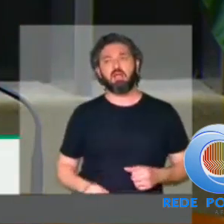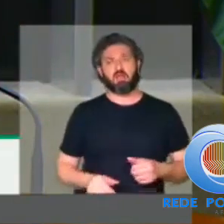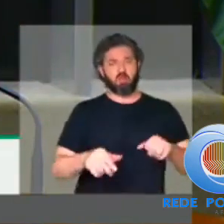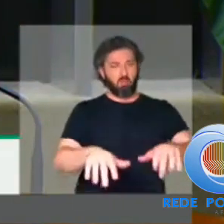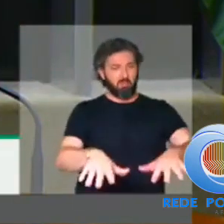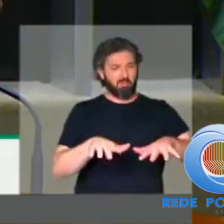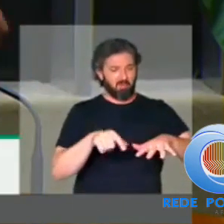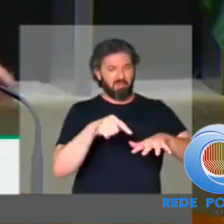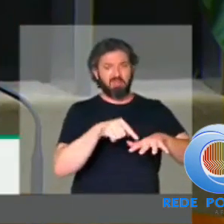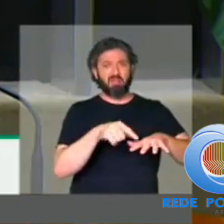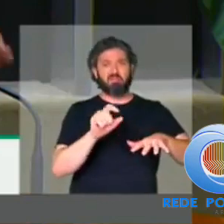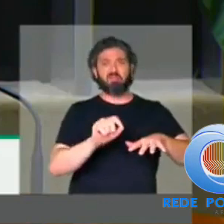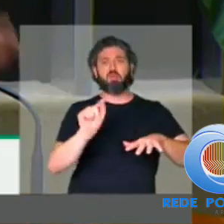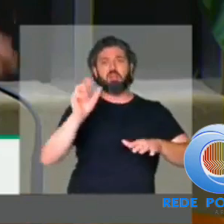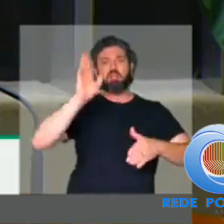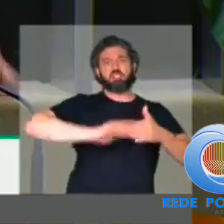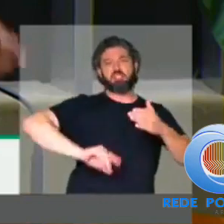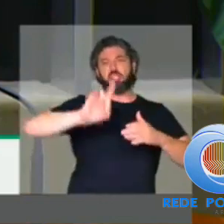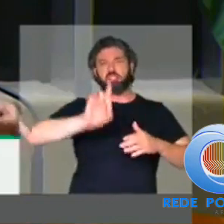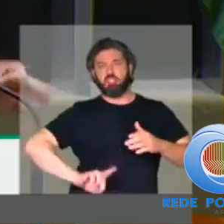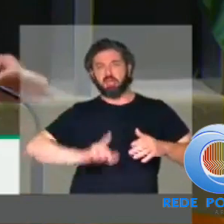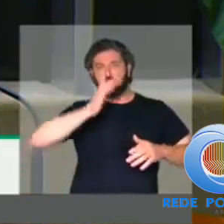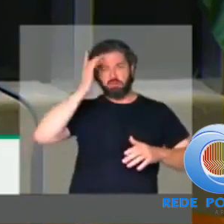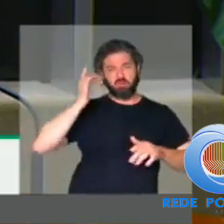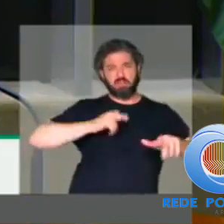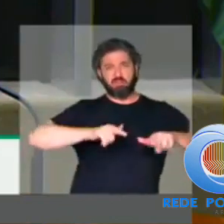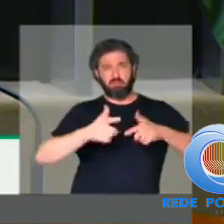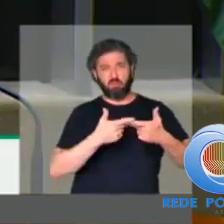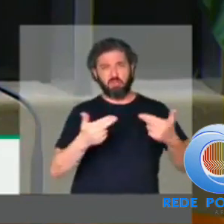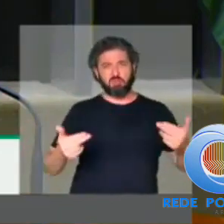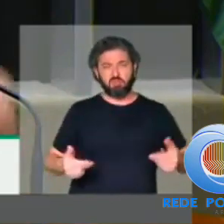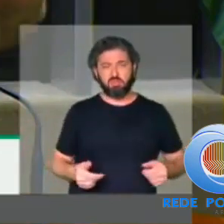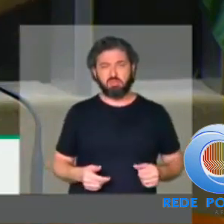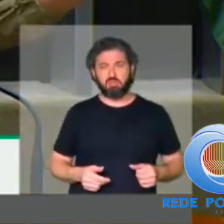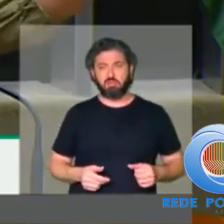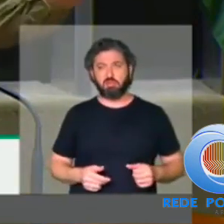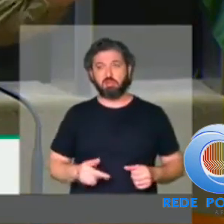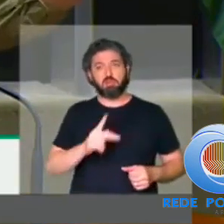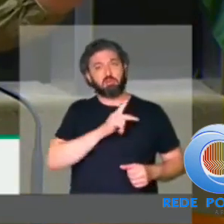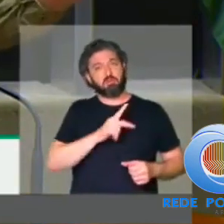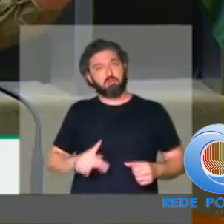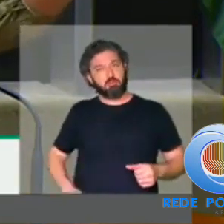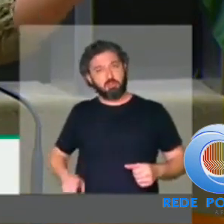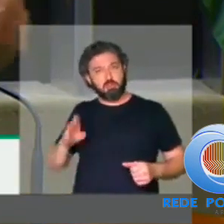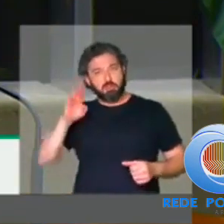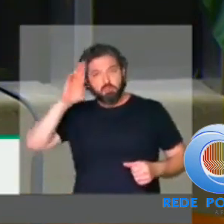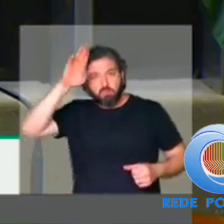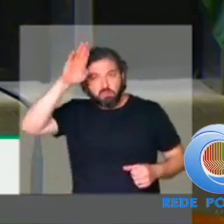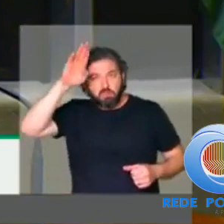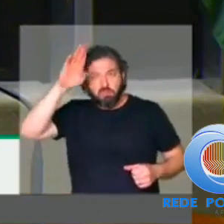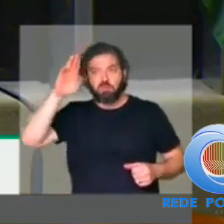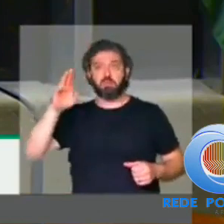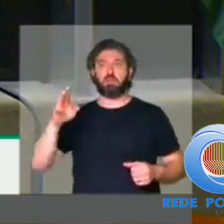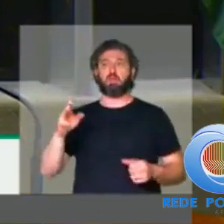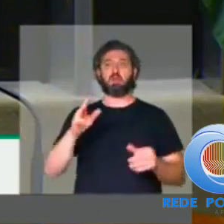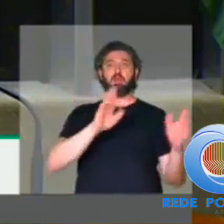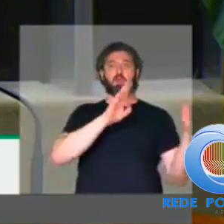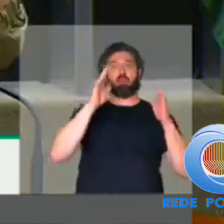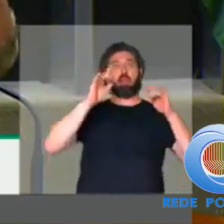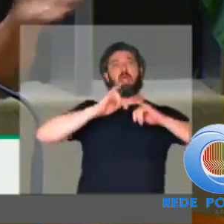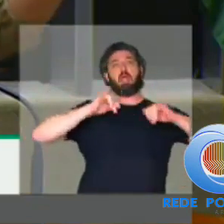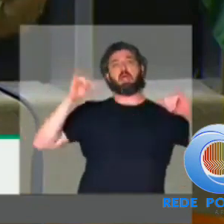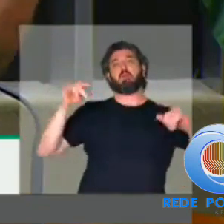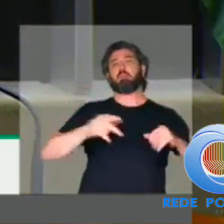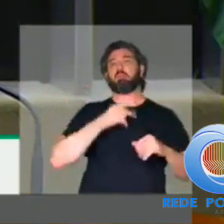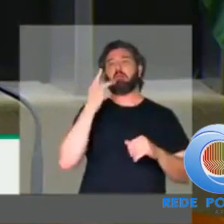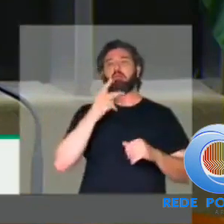este plenário para retirar direito dos trabalhadores? O presidente Bolsonaro, que durante a